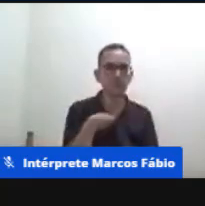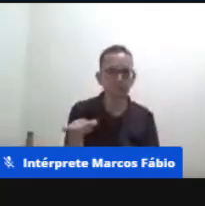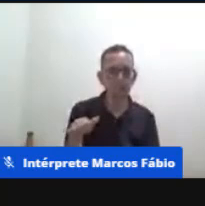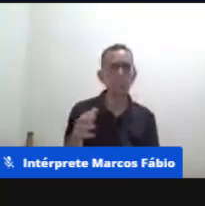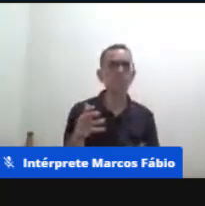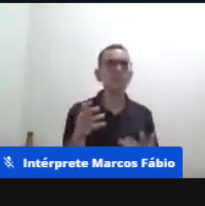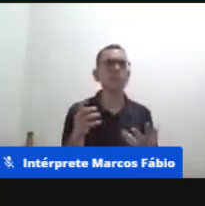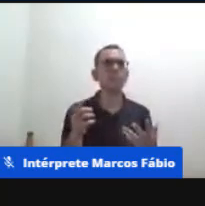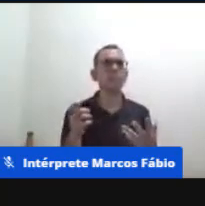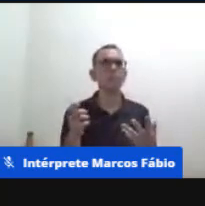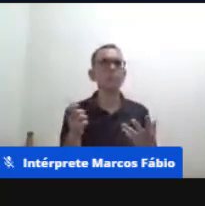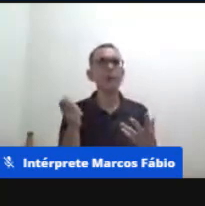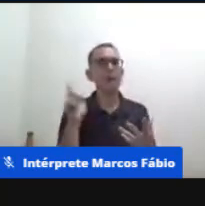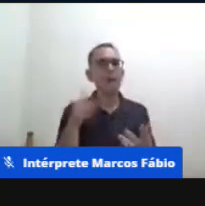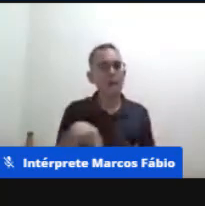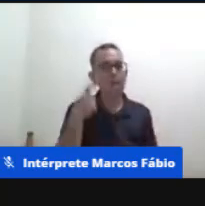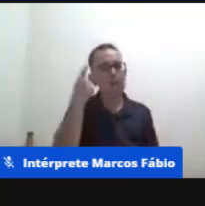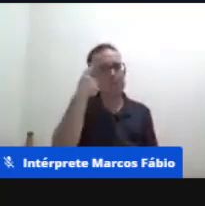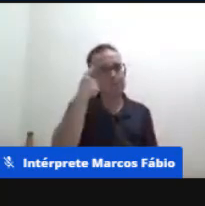estratégias